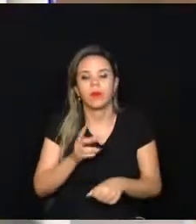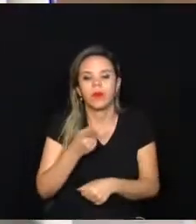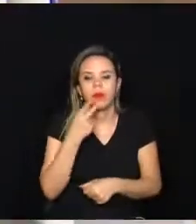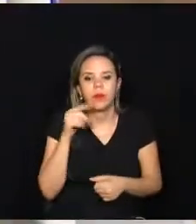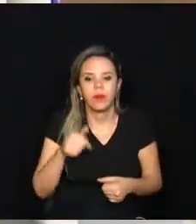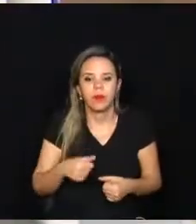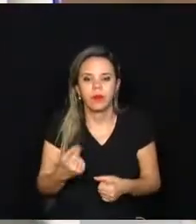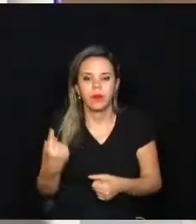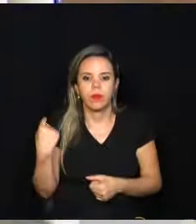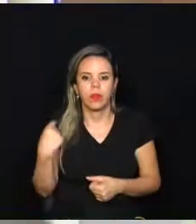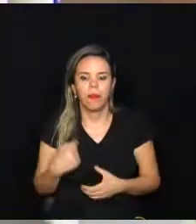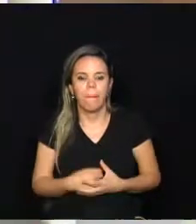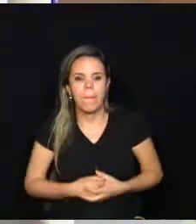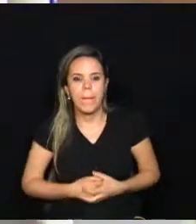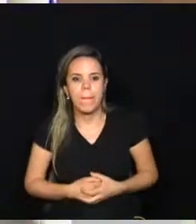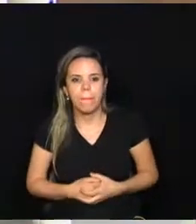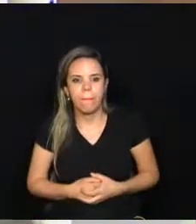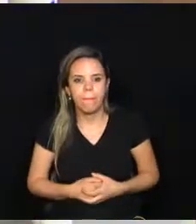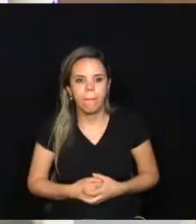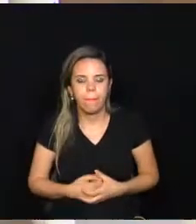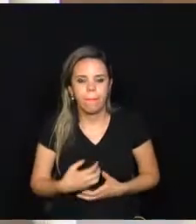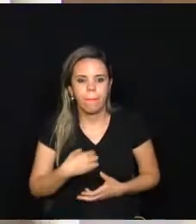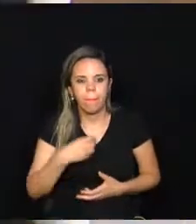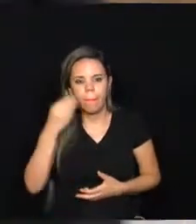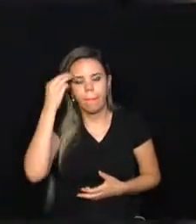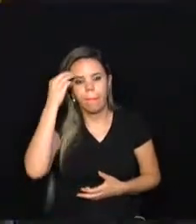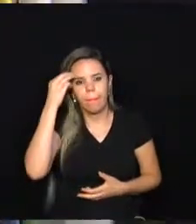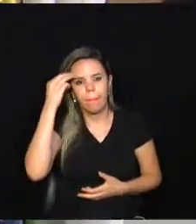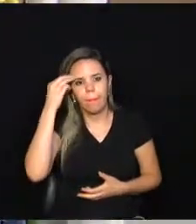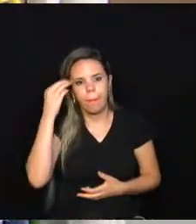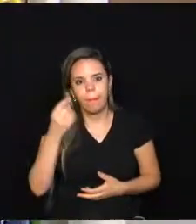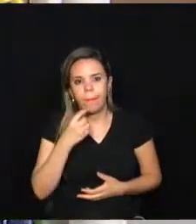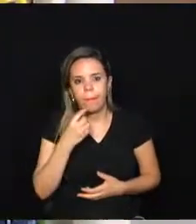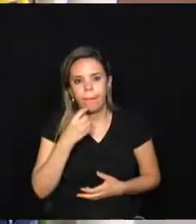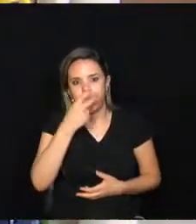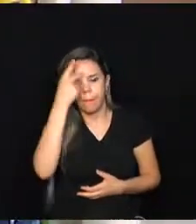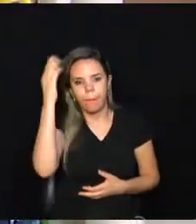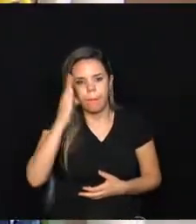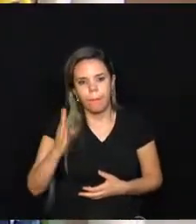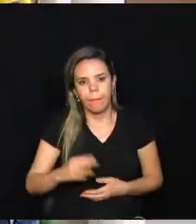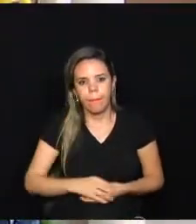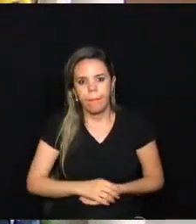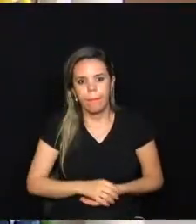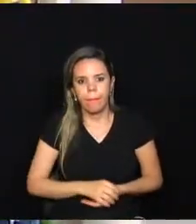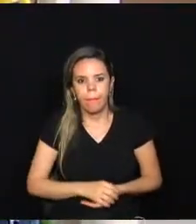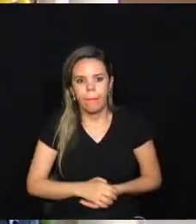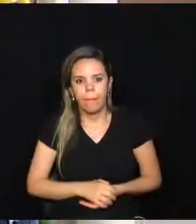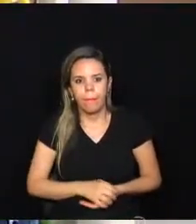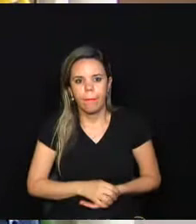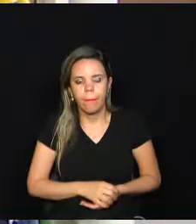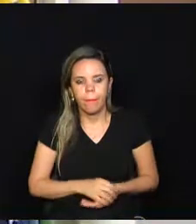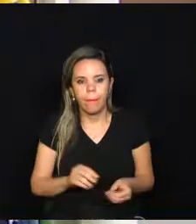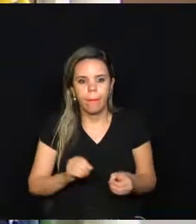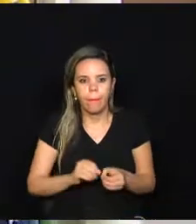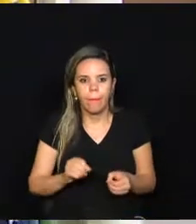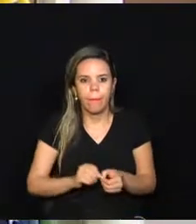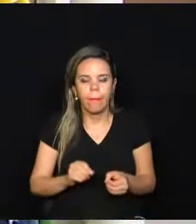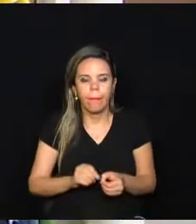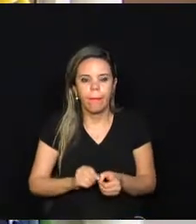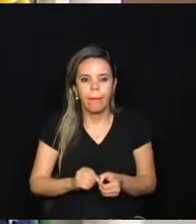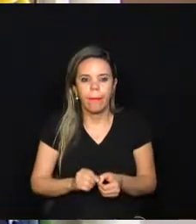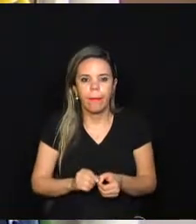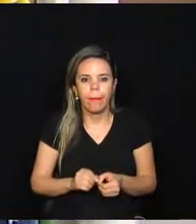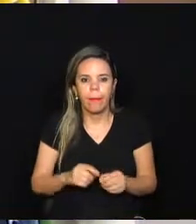aqui algumas vezes, a forma, a mentalidade do campineiro, do brasileiro, e fazer com que